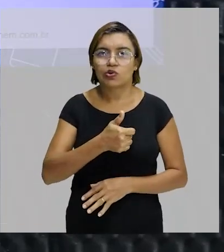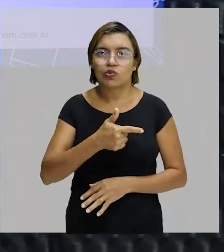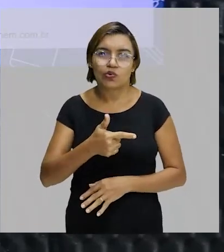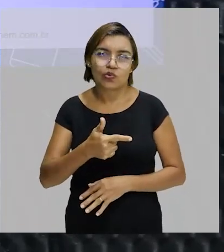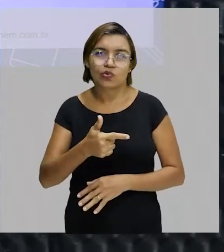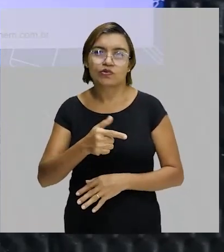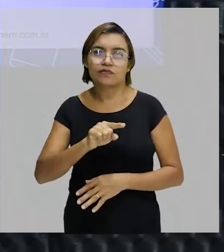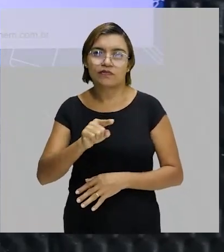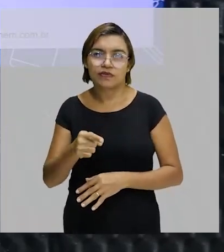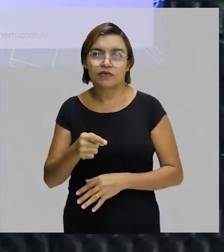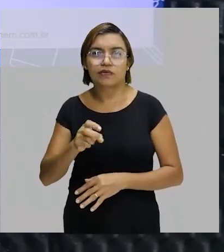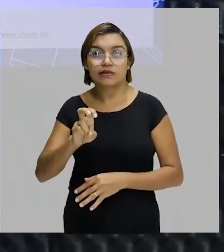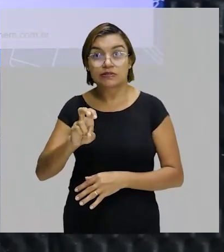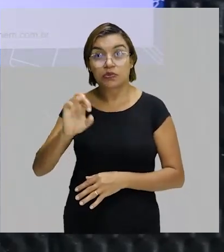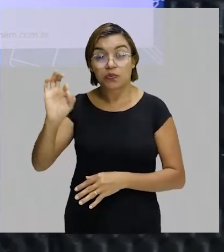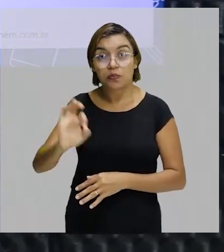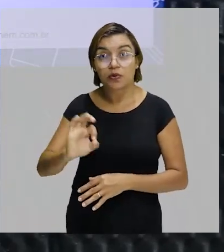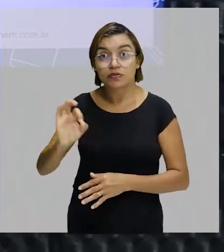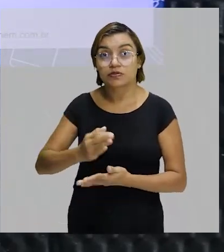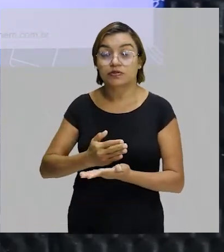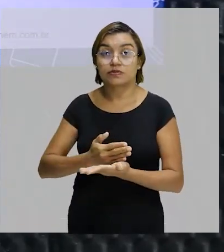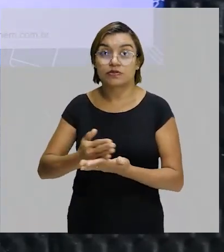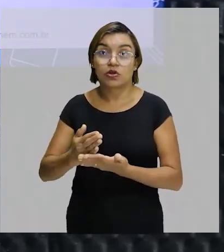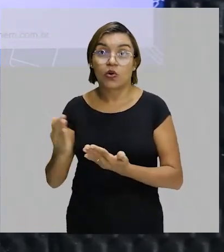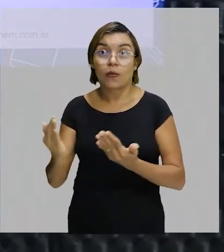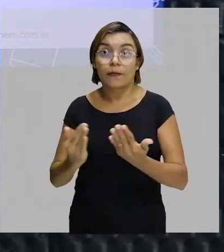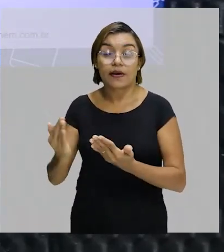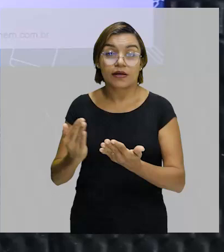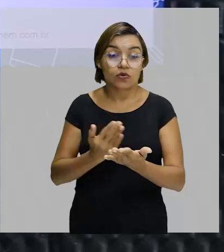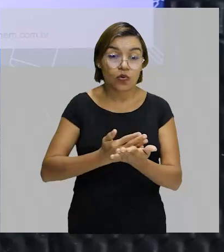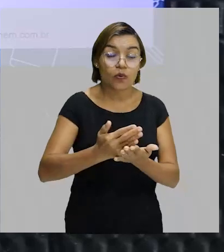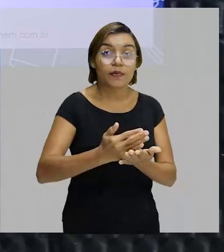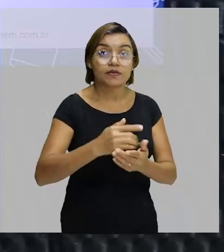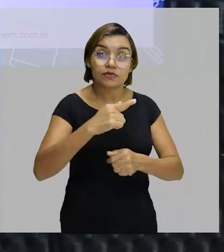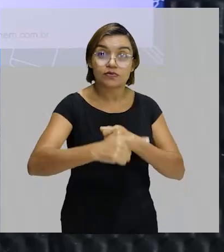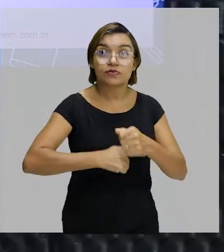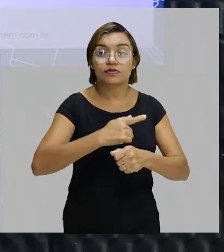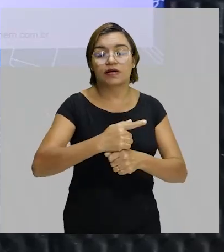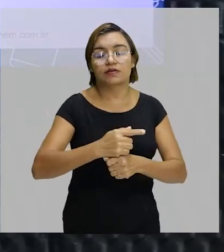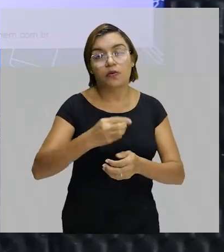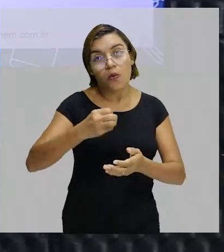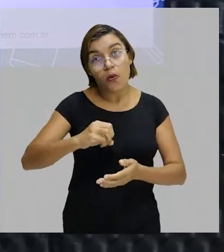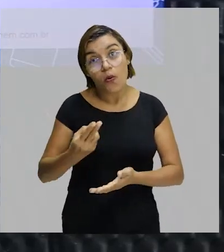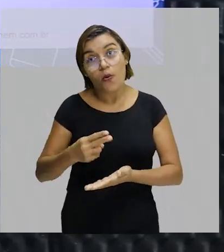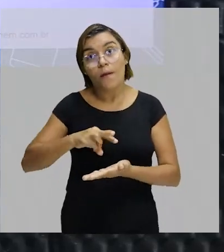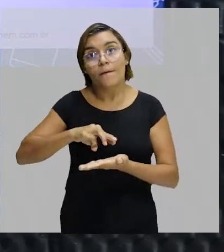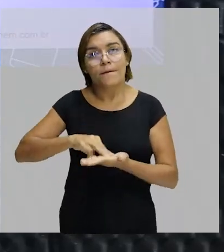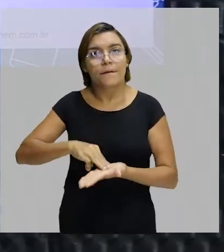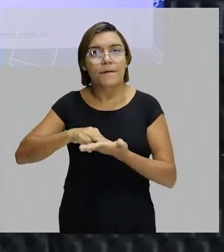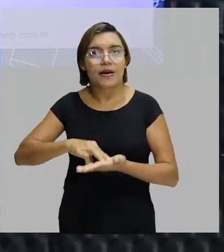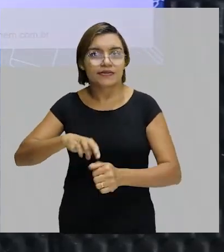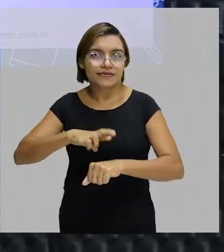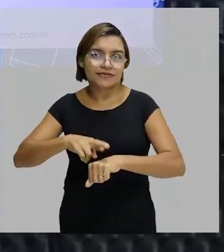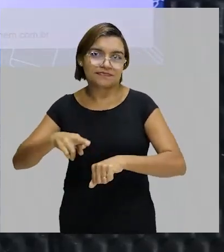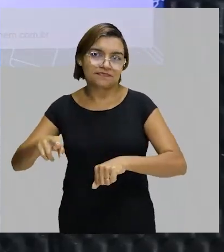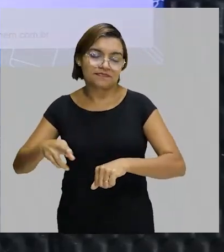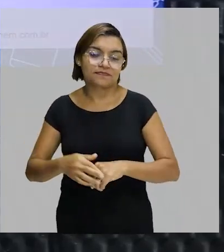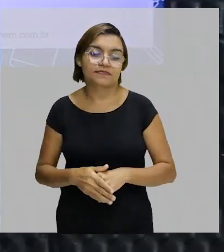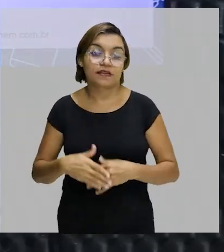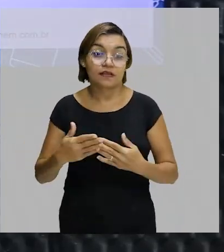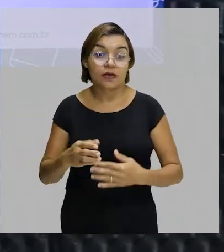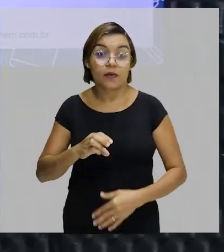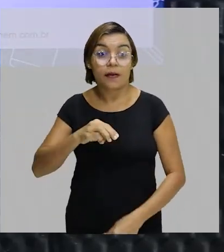12,5% da quantidade inicial dos átomos ou daquela massa radioativa. Então, a